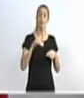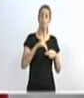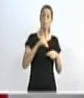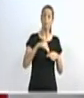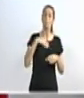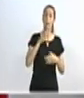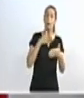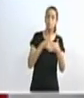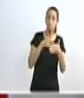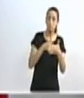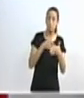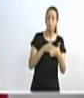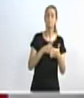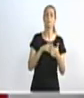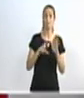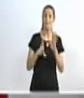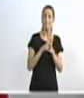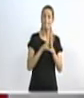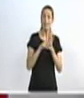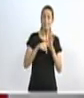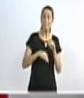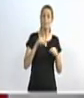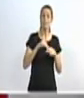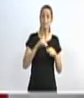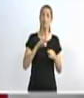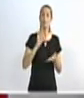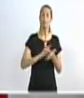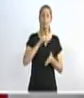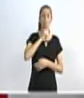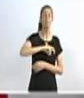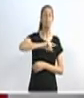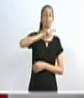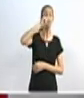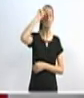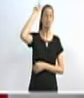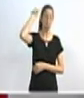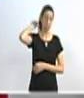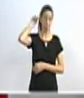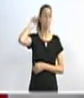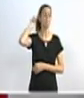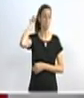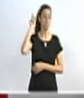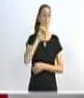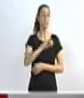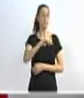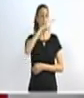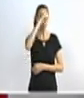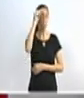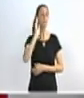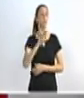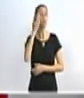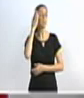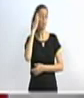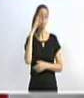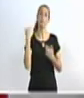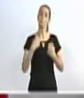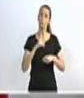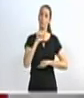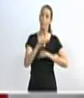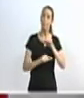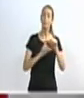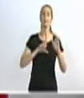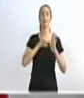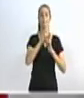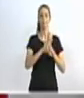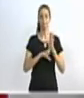ou seja, a legislação municipal é jurássica, ultrapassada. E se a prefeitura sabe disso, então vai precisar mudar.